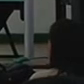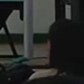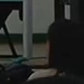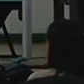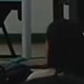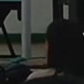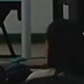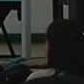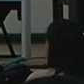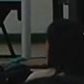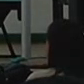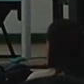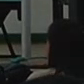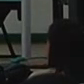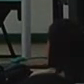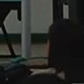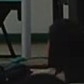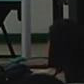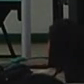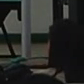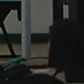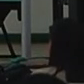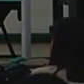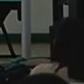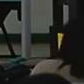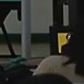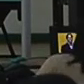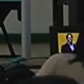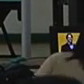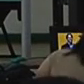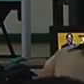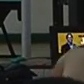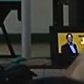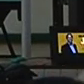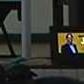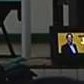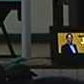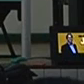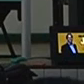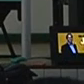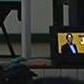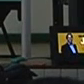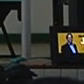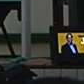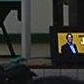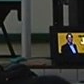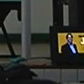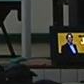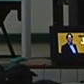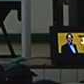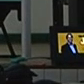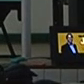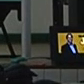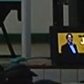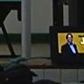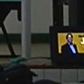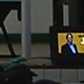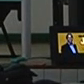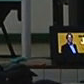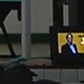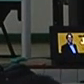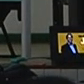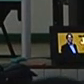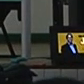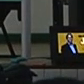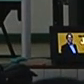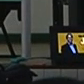os professores, os administrativos. Me sinto honrado em apresentar o meu nome e trazer minhas propostas para